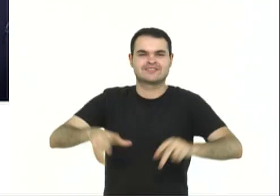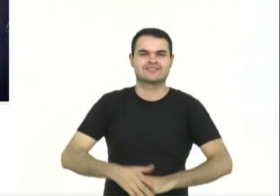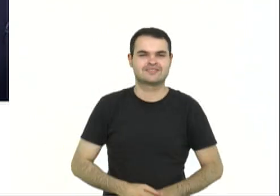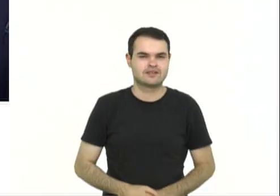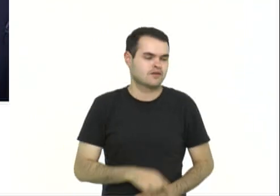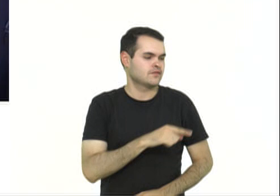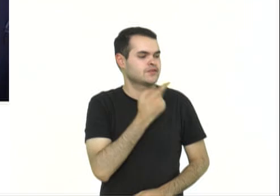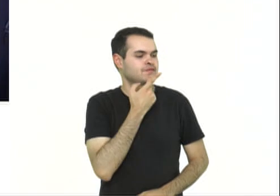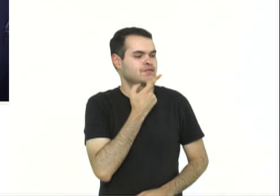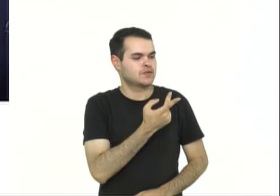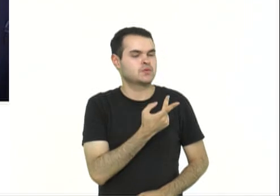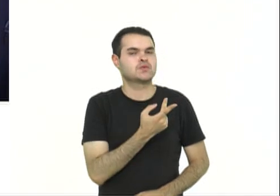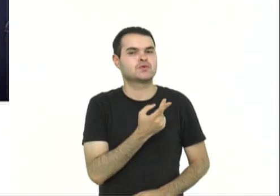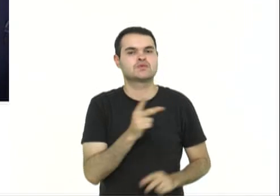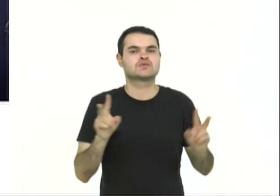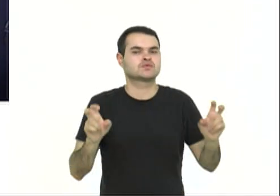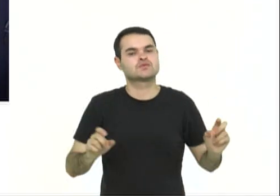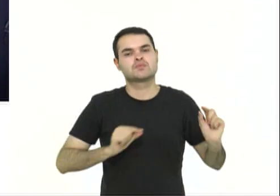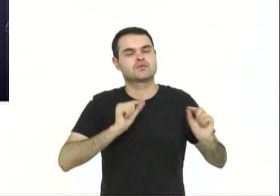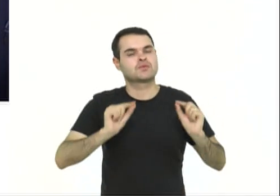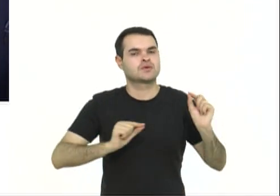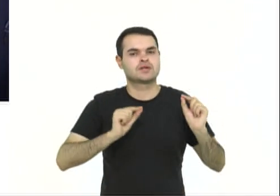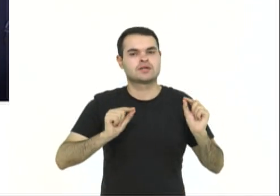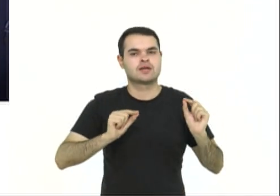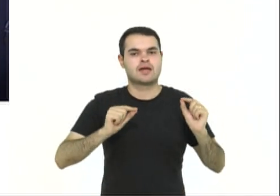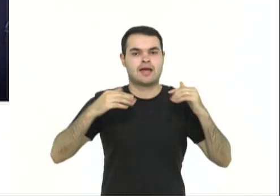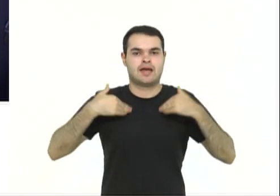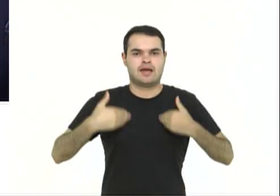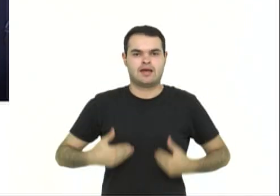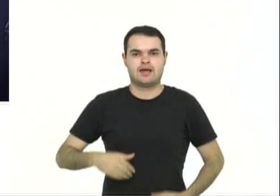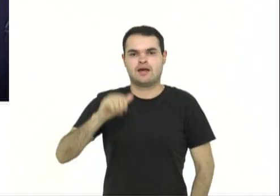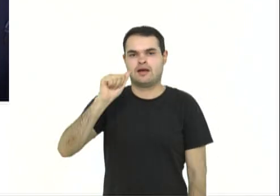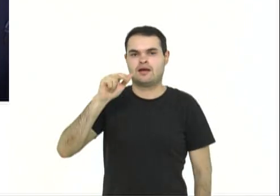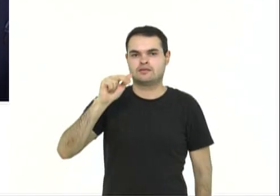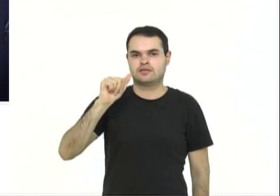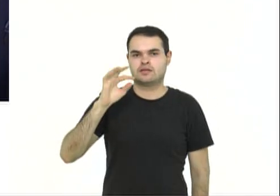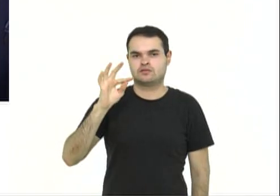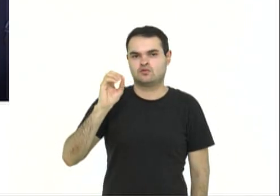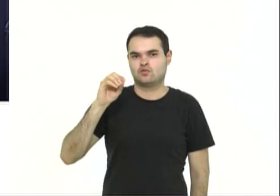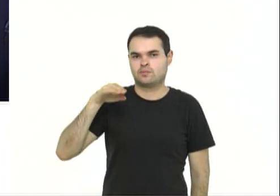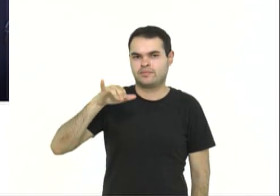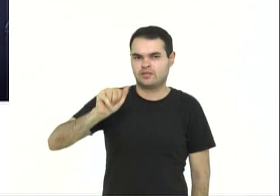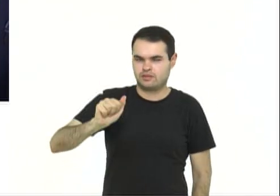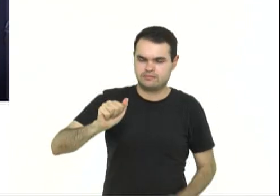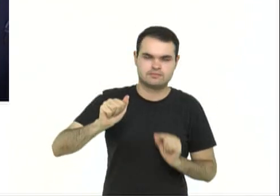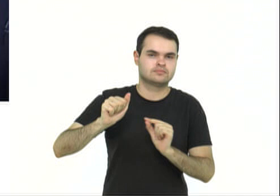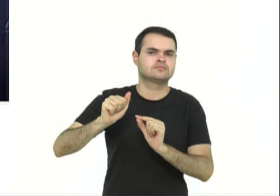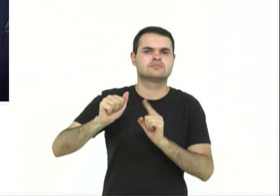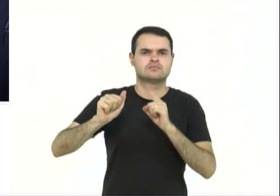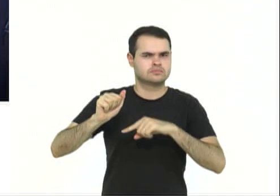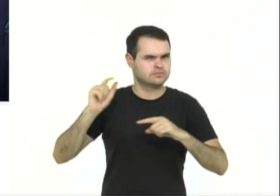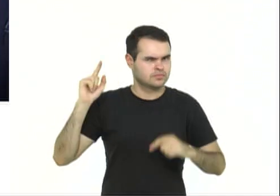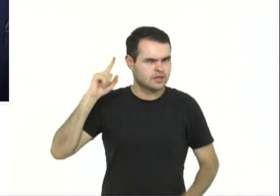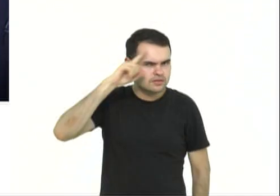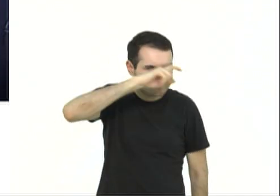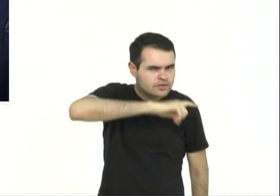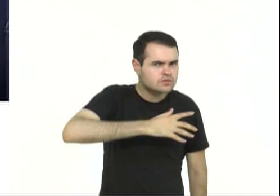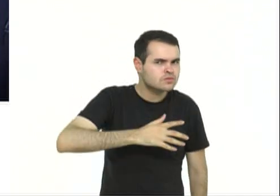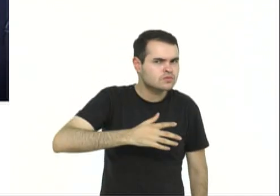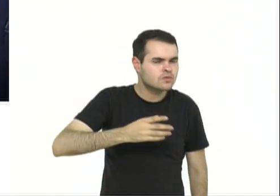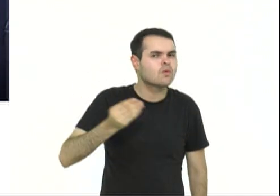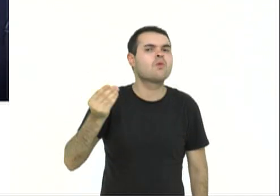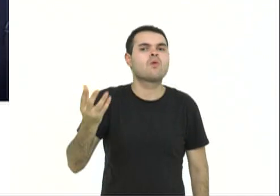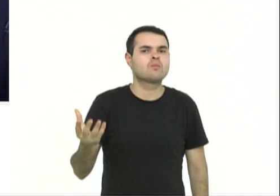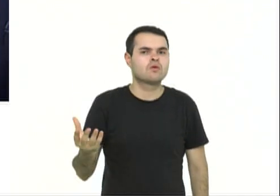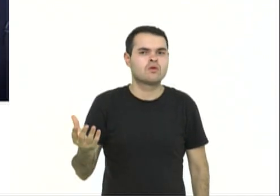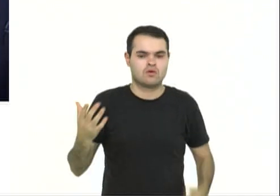Você falou um pouquinho aqui da questão da anatomia, né? É difícil, assim, levar